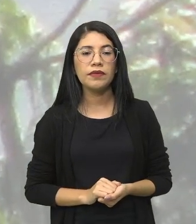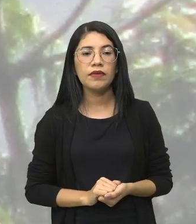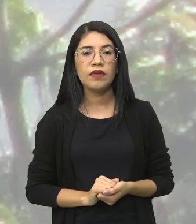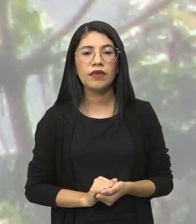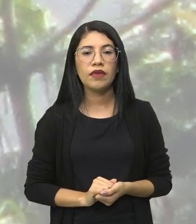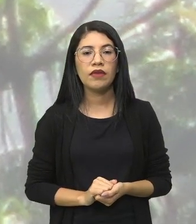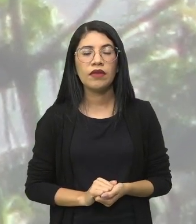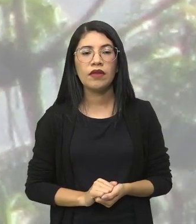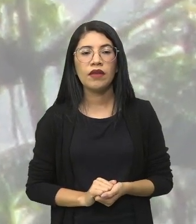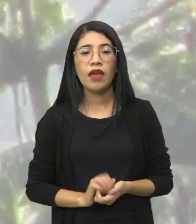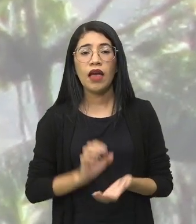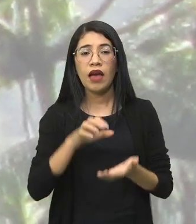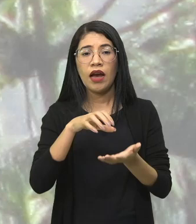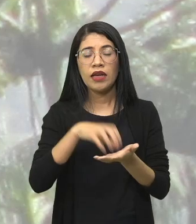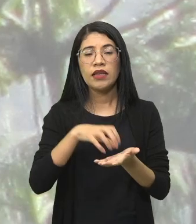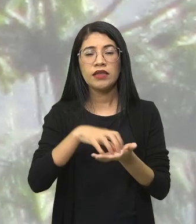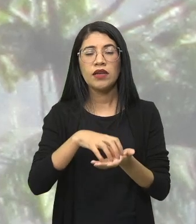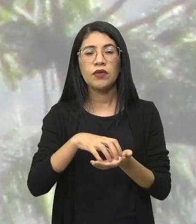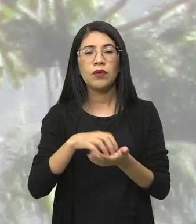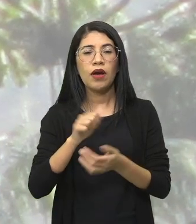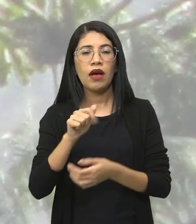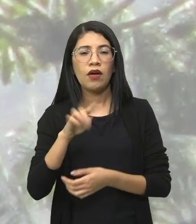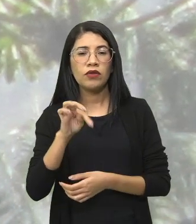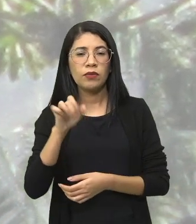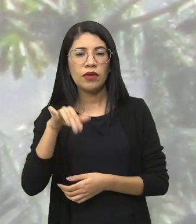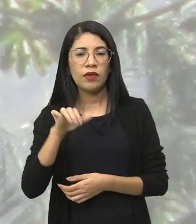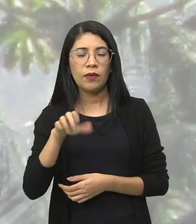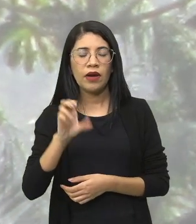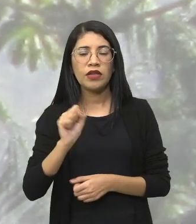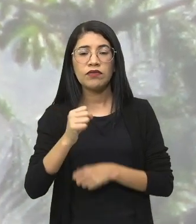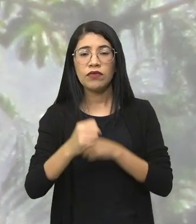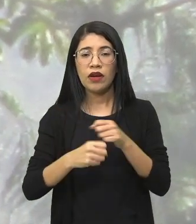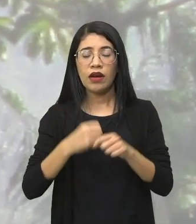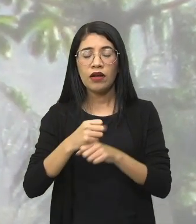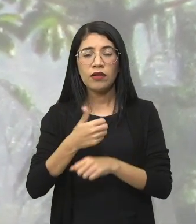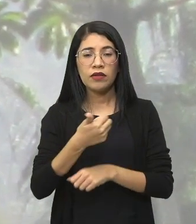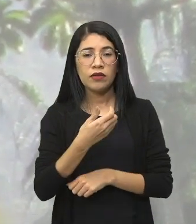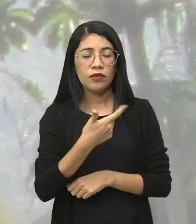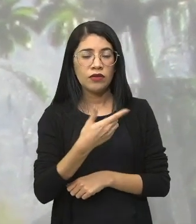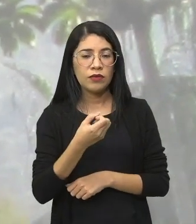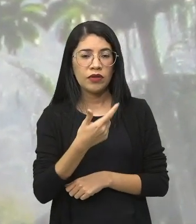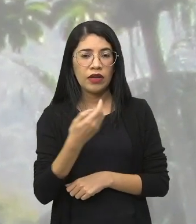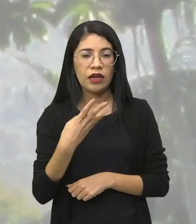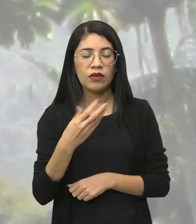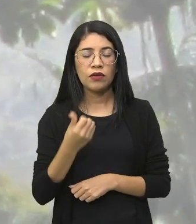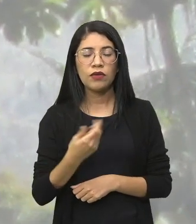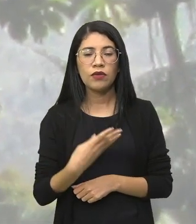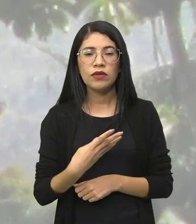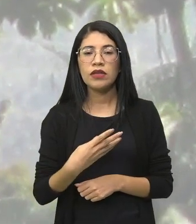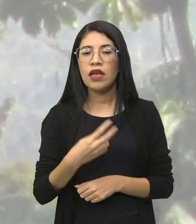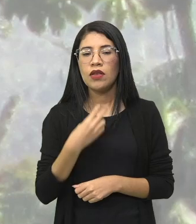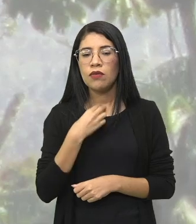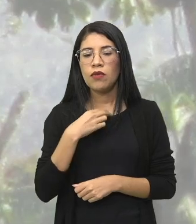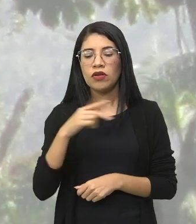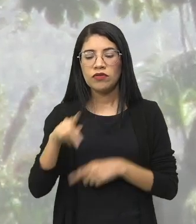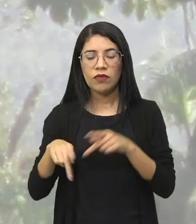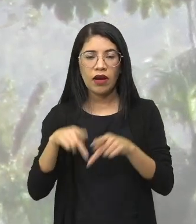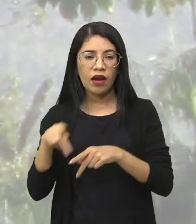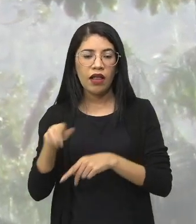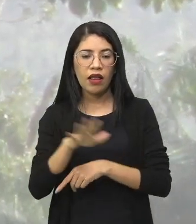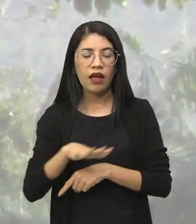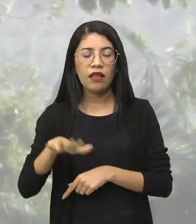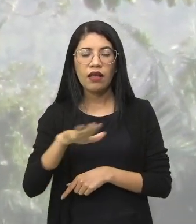Estação Ecológica Alto Maués foi criada em 2014, não possui ocupação humana e por isso mantém integridade da